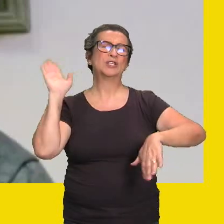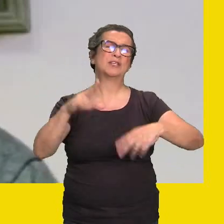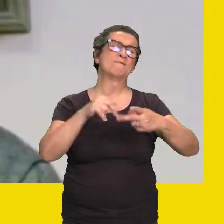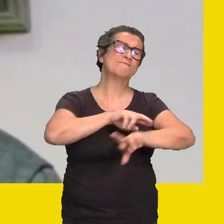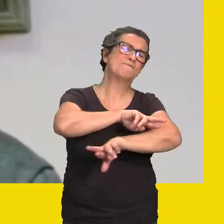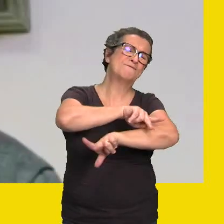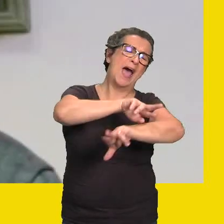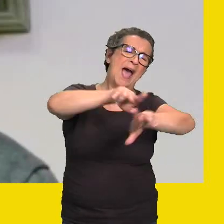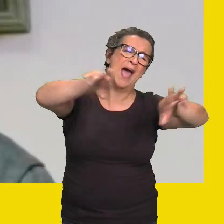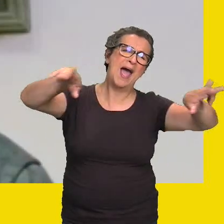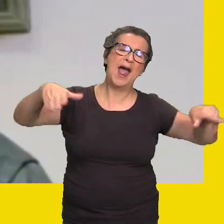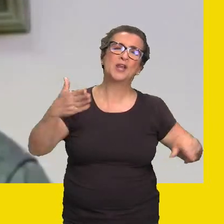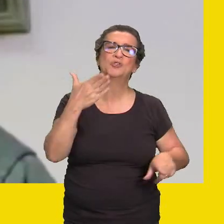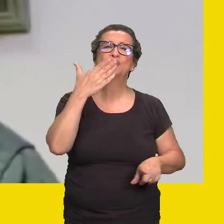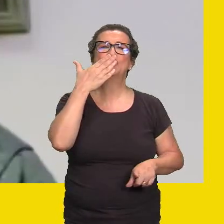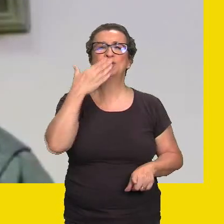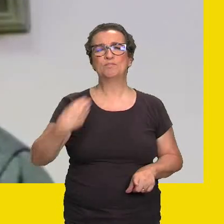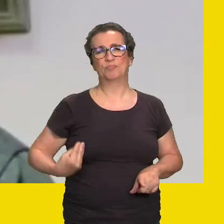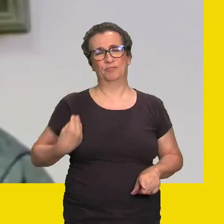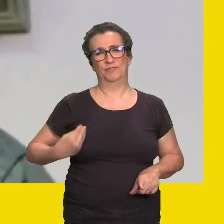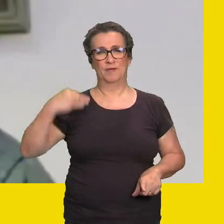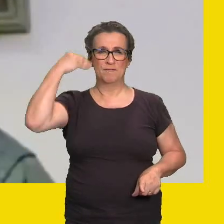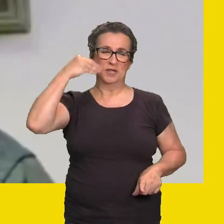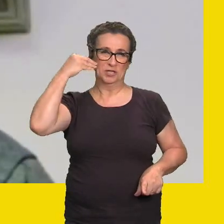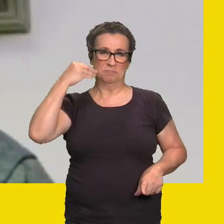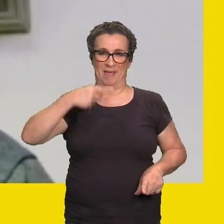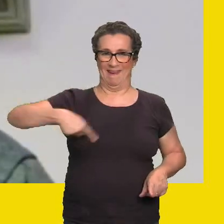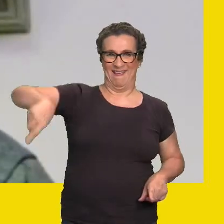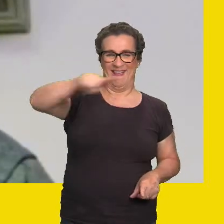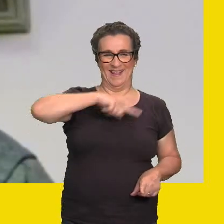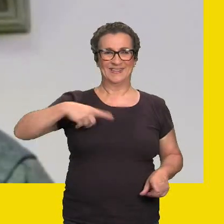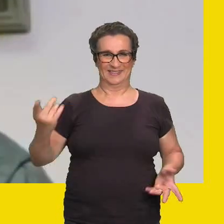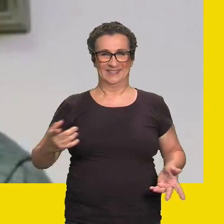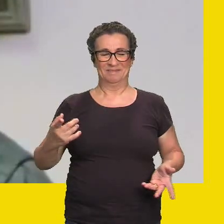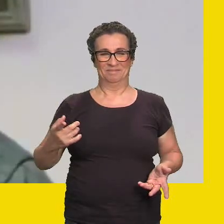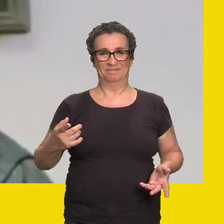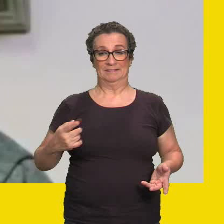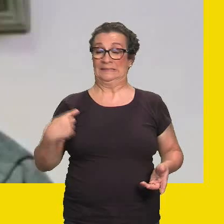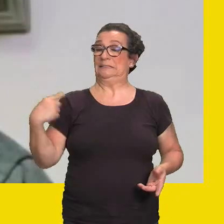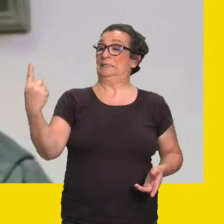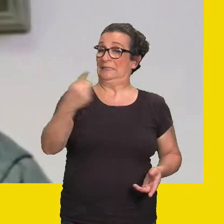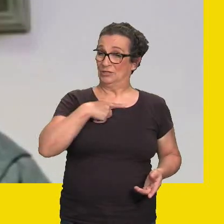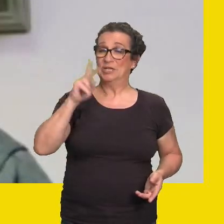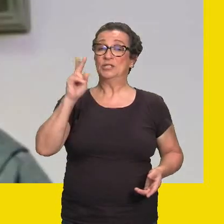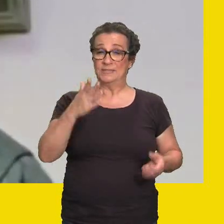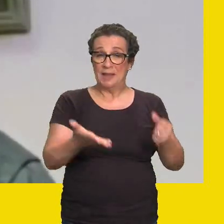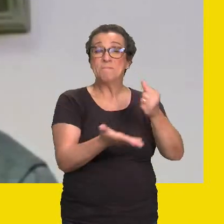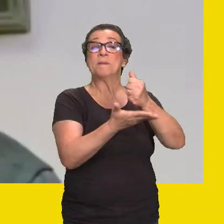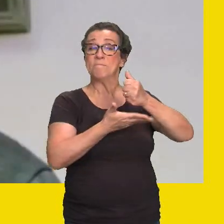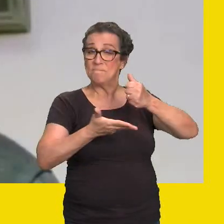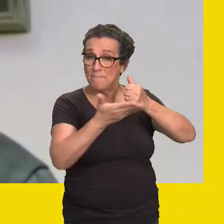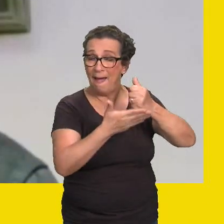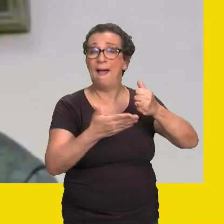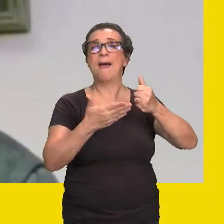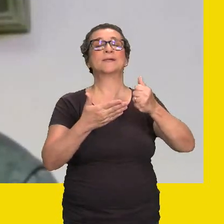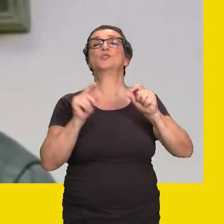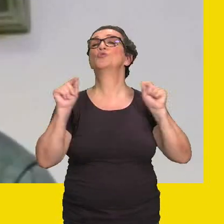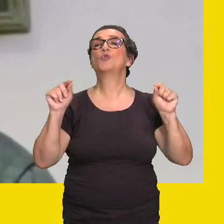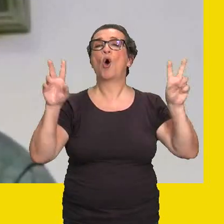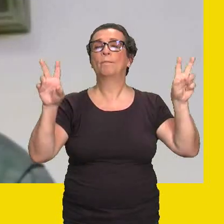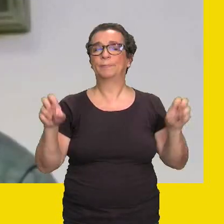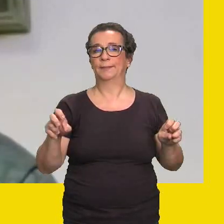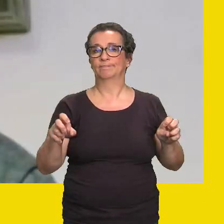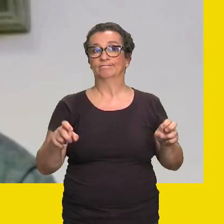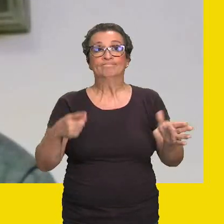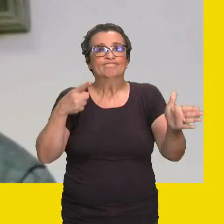do nosso cotidiano, na qual a gente baseia exatamente a questão da indagação, que é o